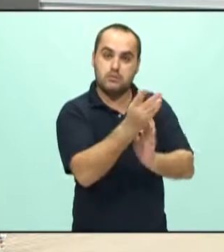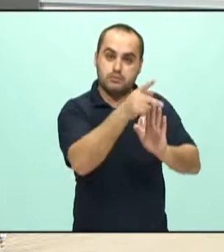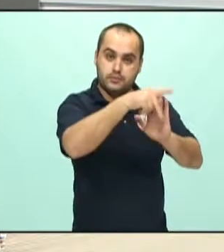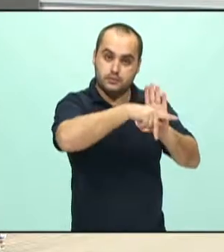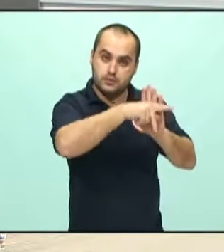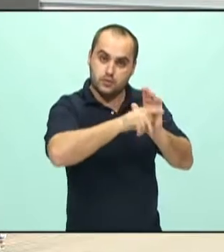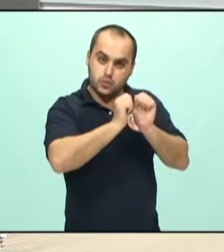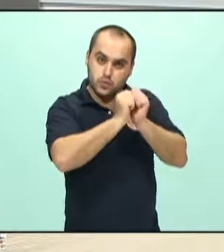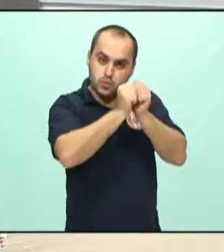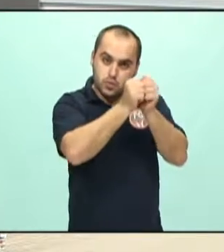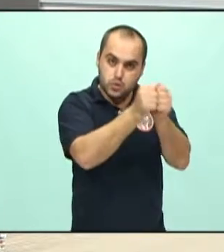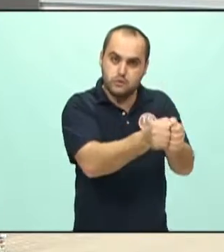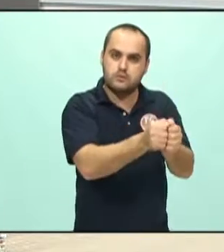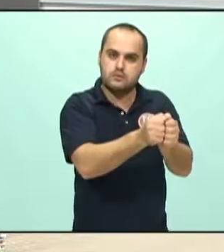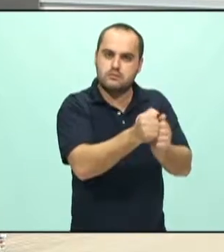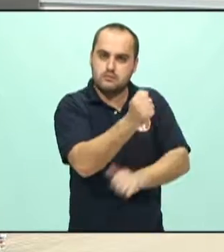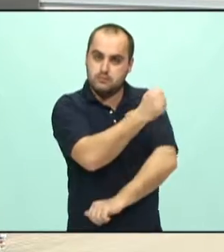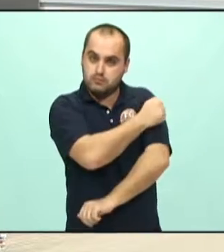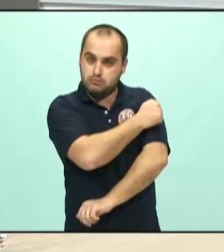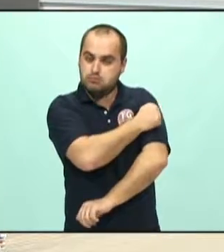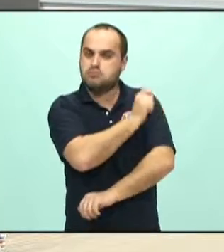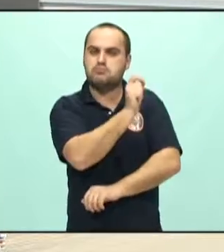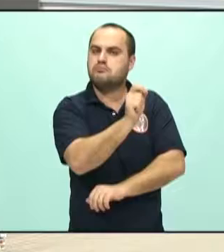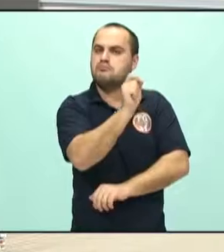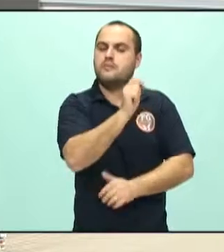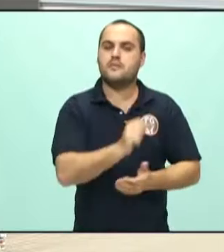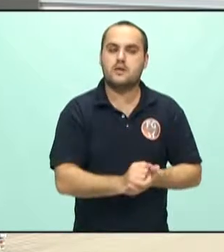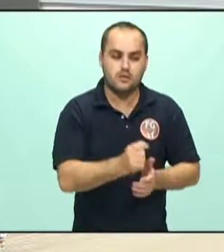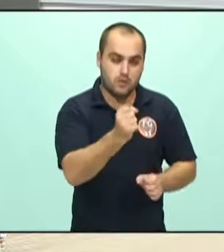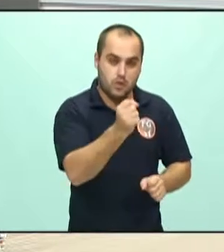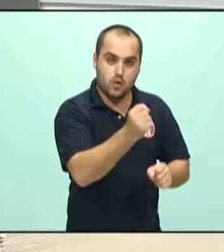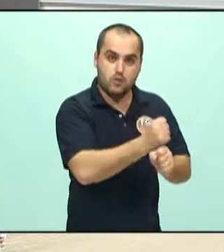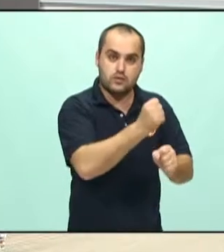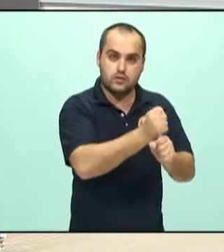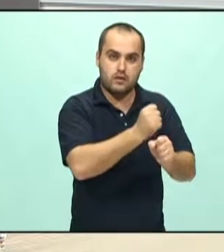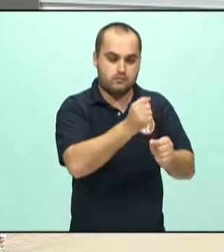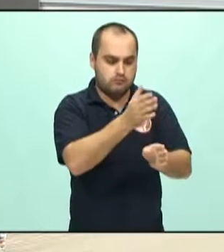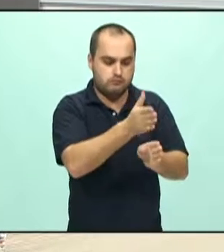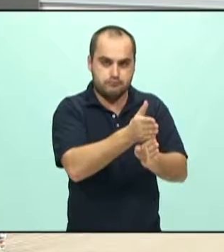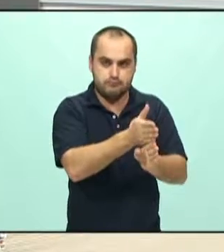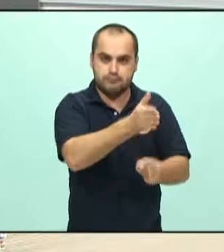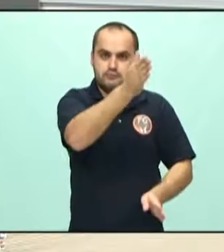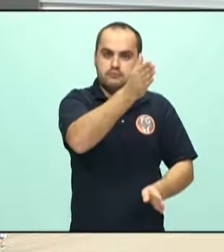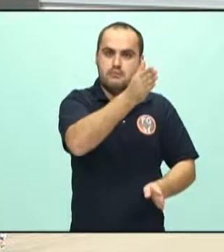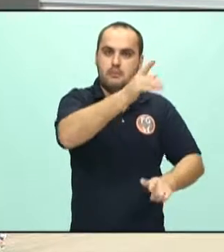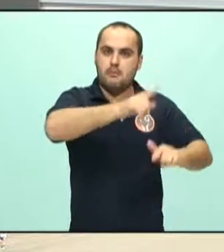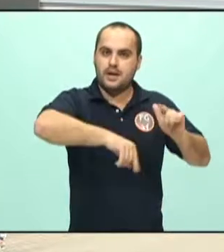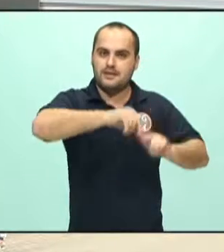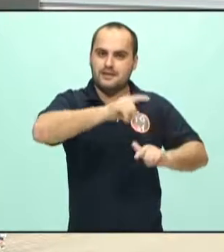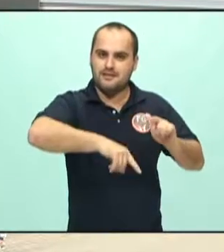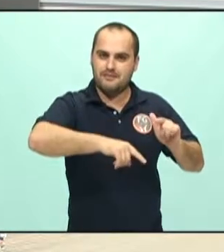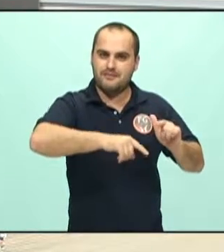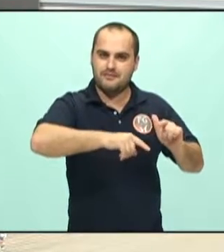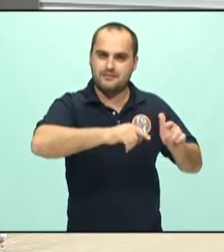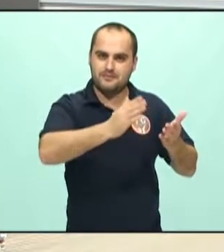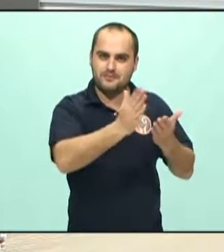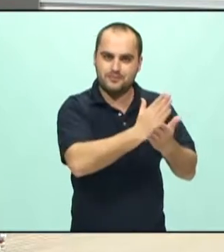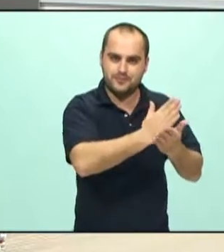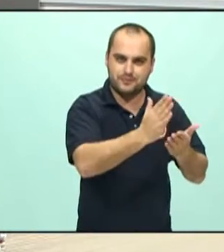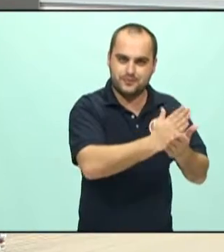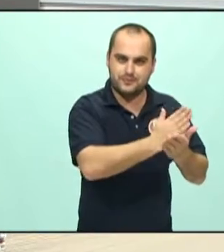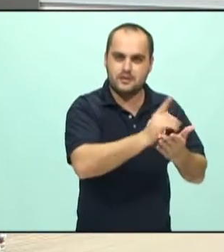é ela é construída com material reciclável e e se esse material que são